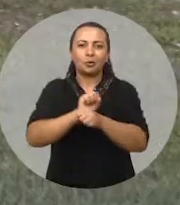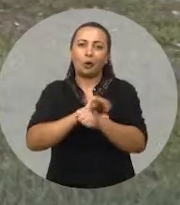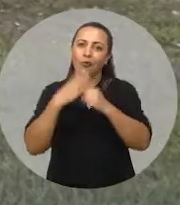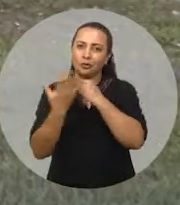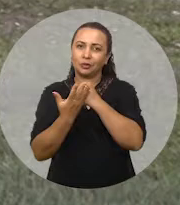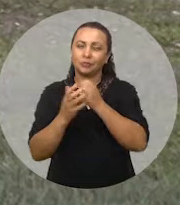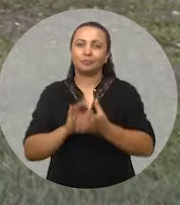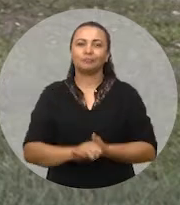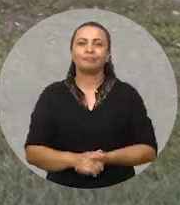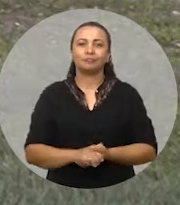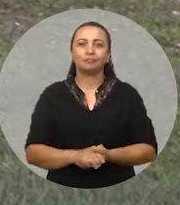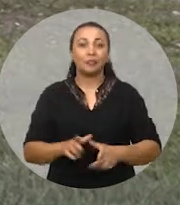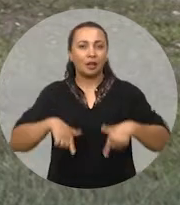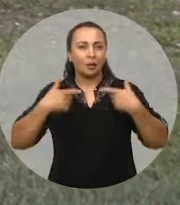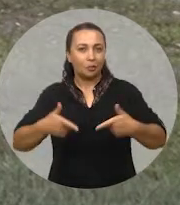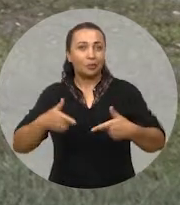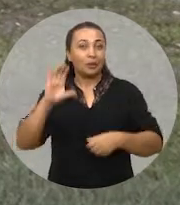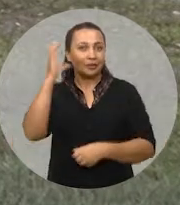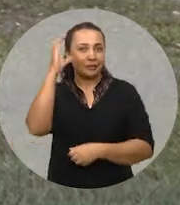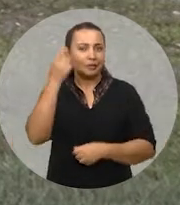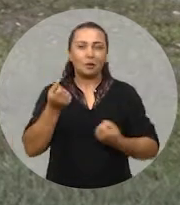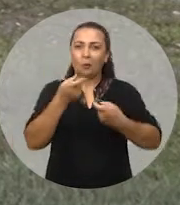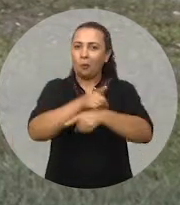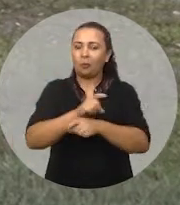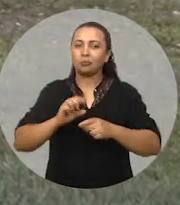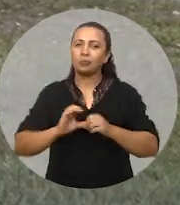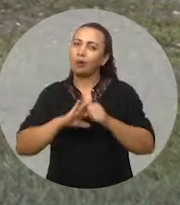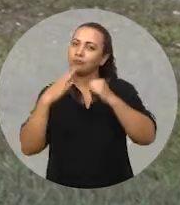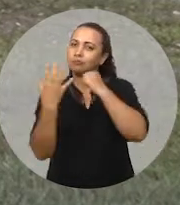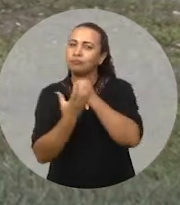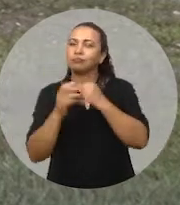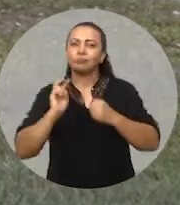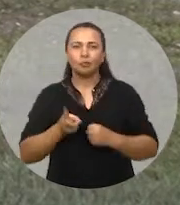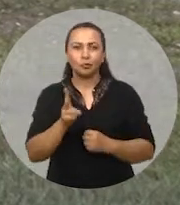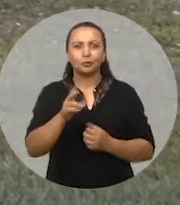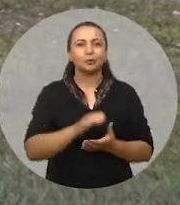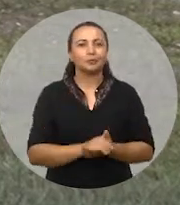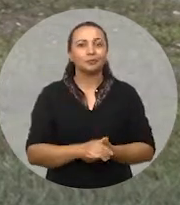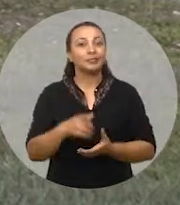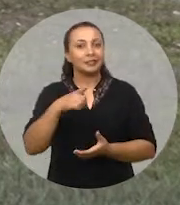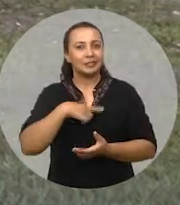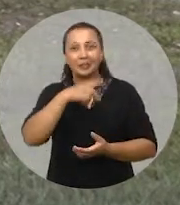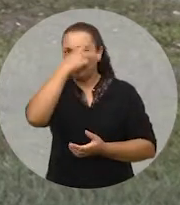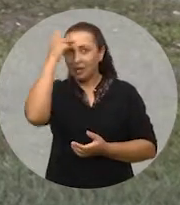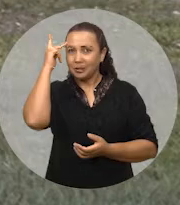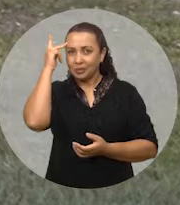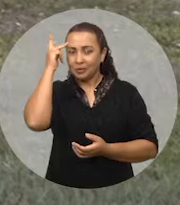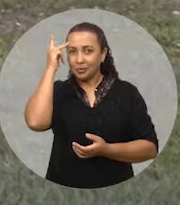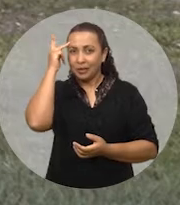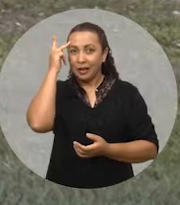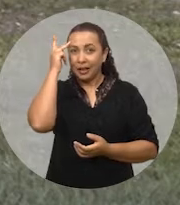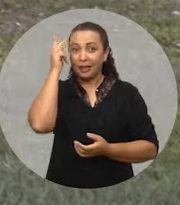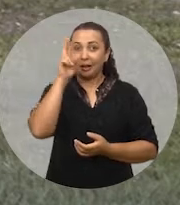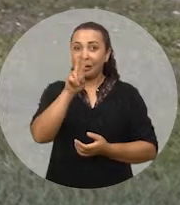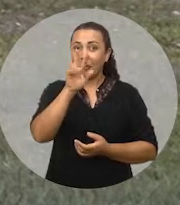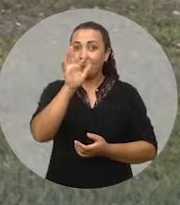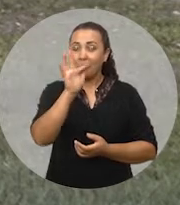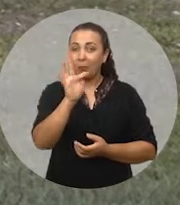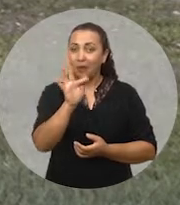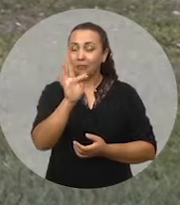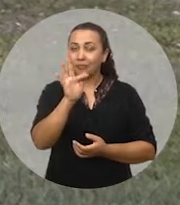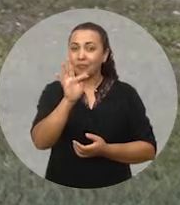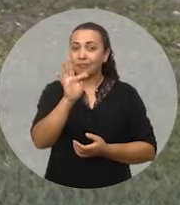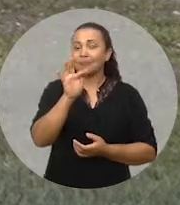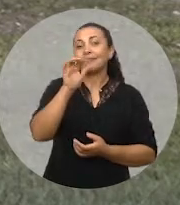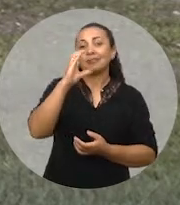Covid-19. E a batalha da ciência contra o coronavírus continua. E não é que tem gente na Universidade Federal do